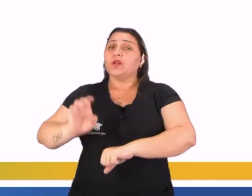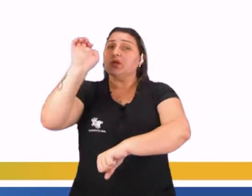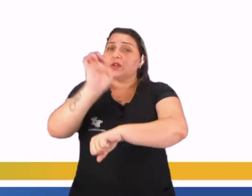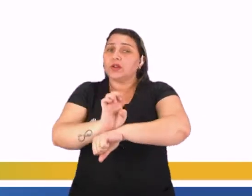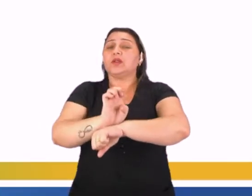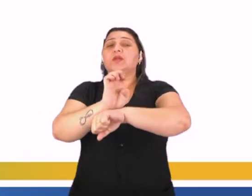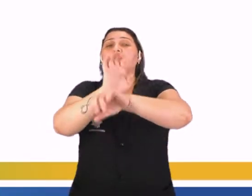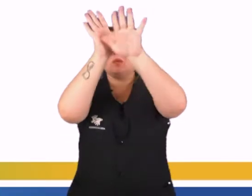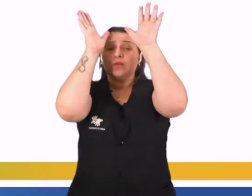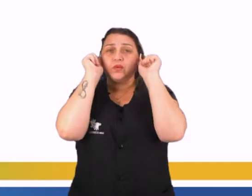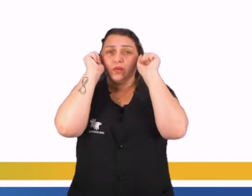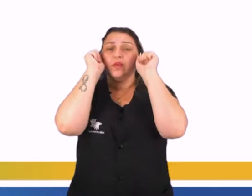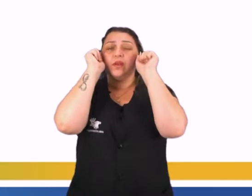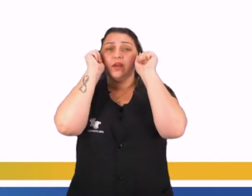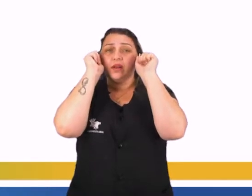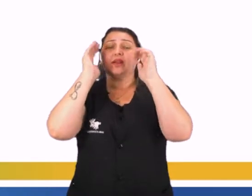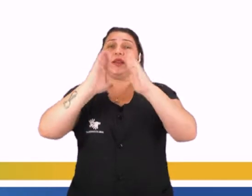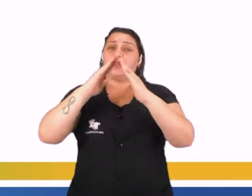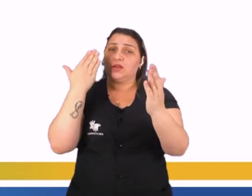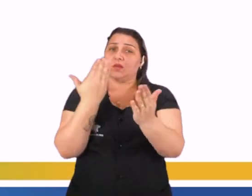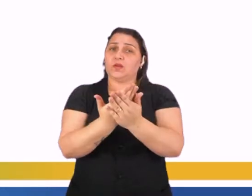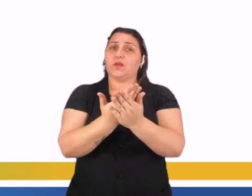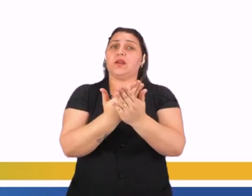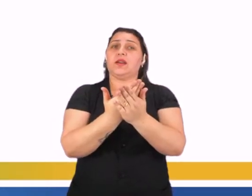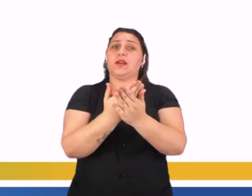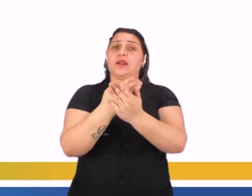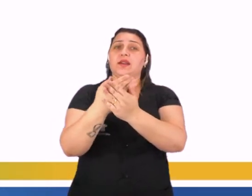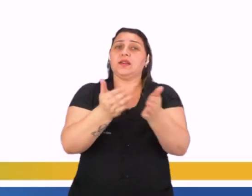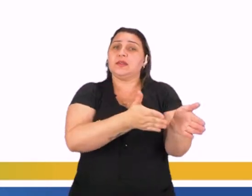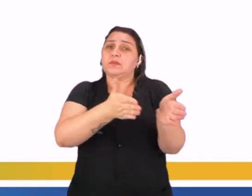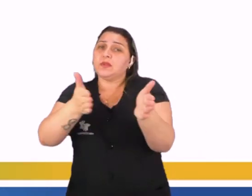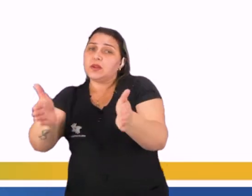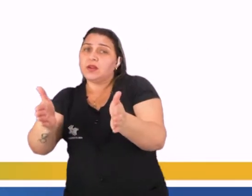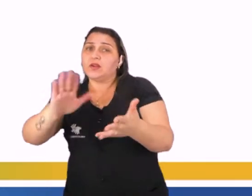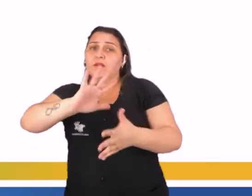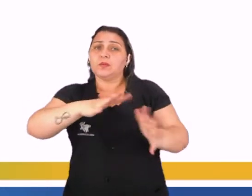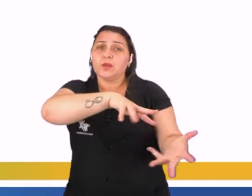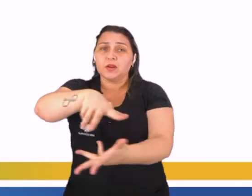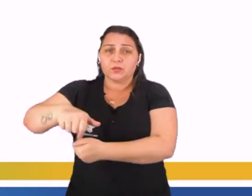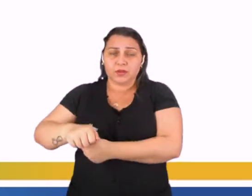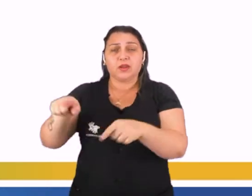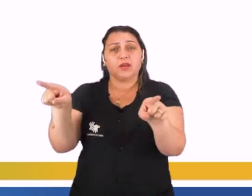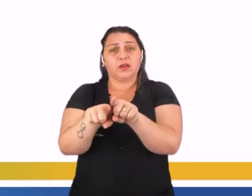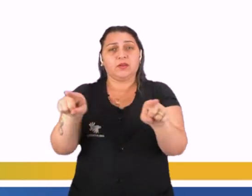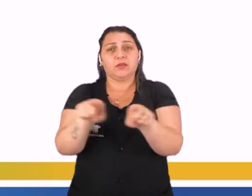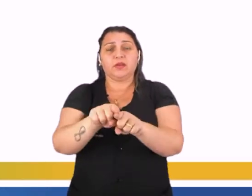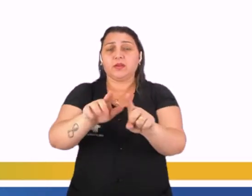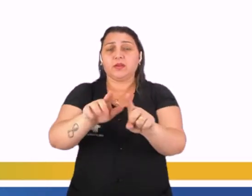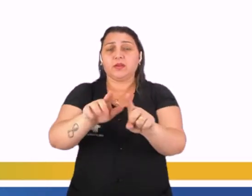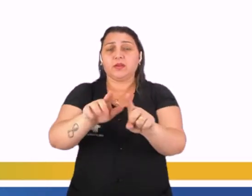importantes no nosso dia a dia, ao tomar café, à noite, ou então mesmo, às vezes, até ir dormir. São